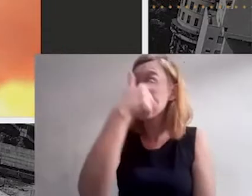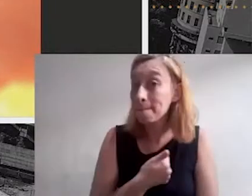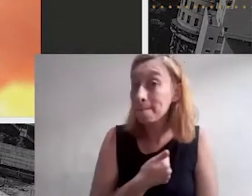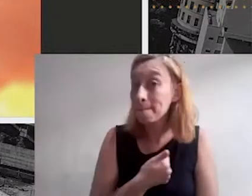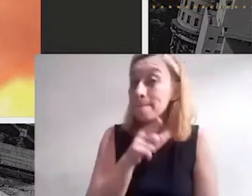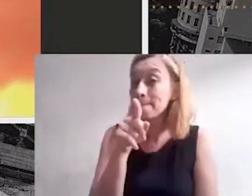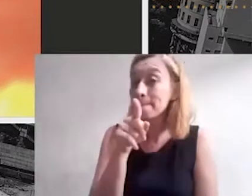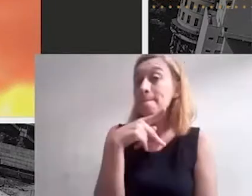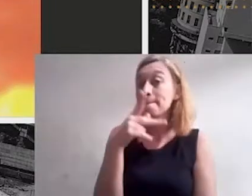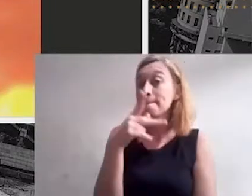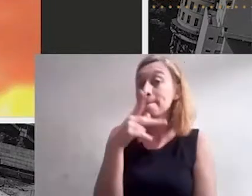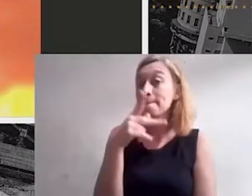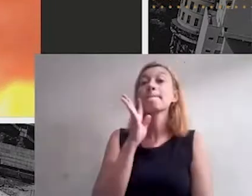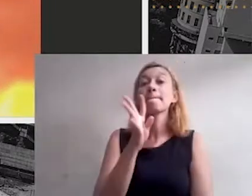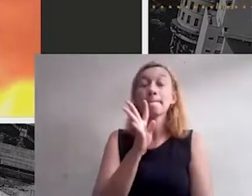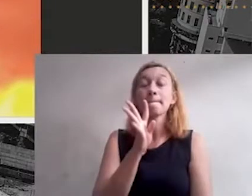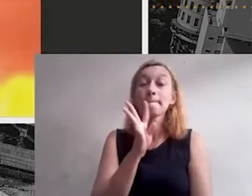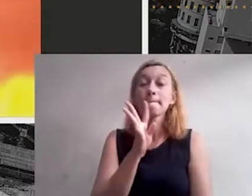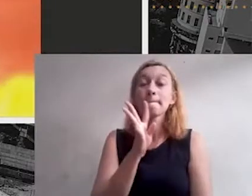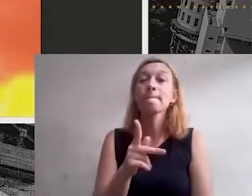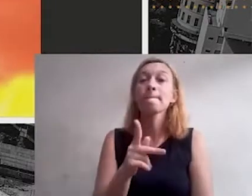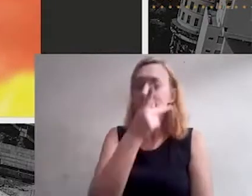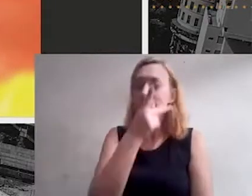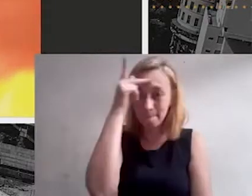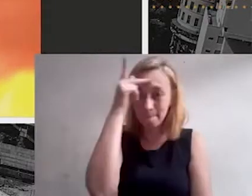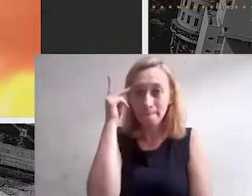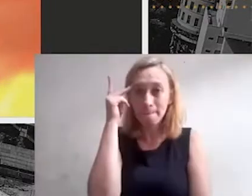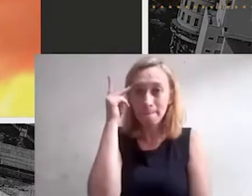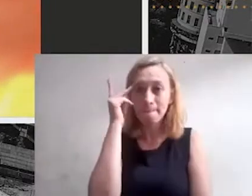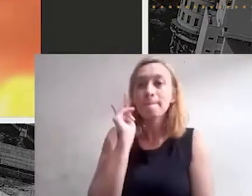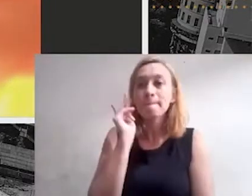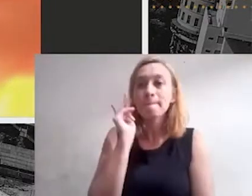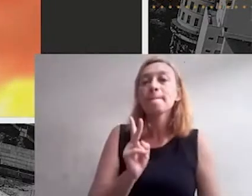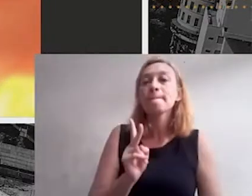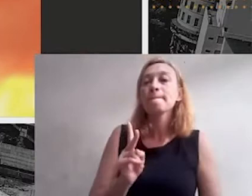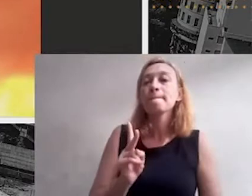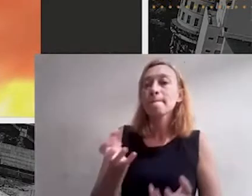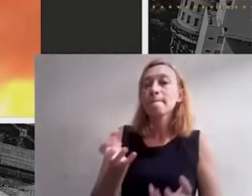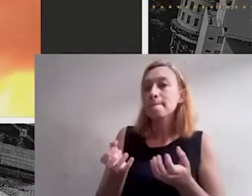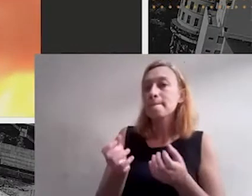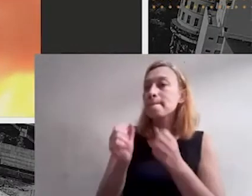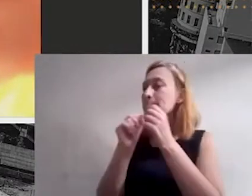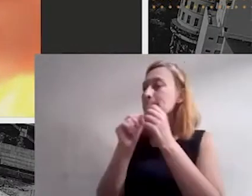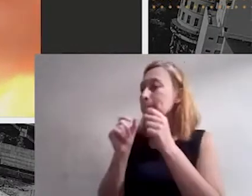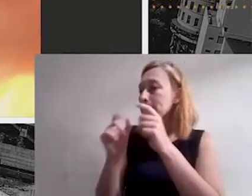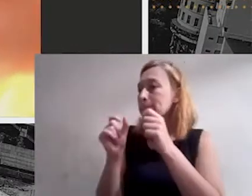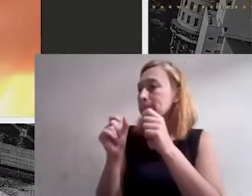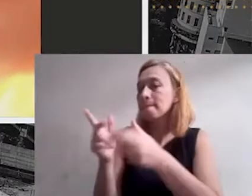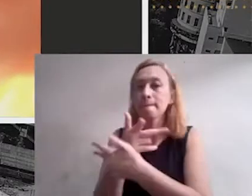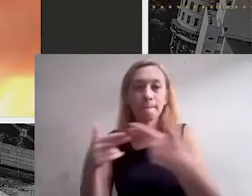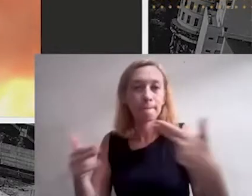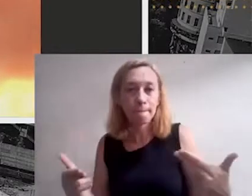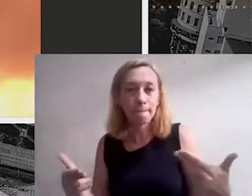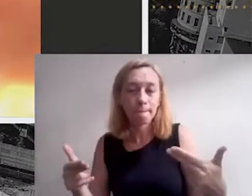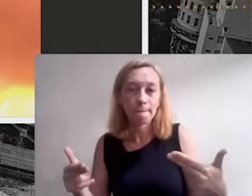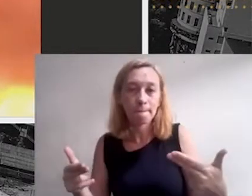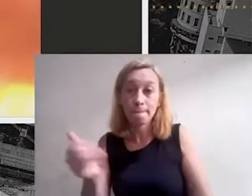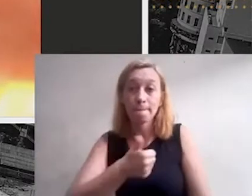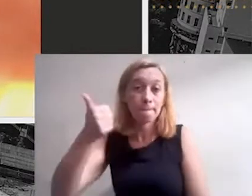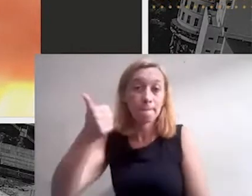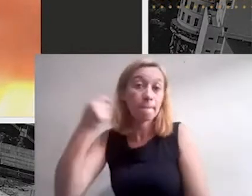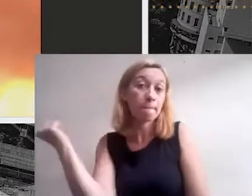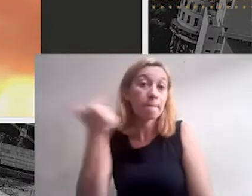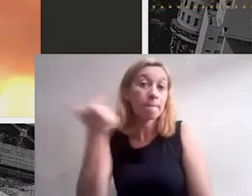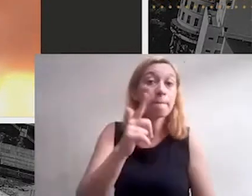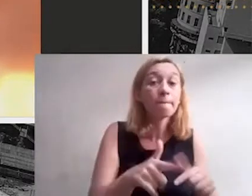muito legal, que você falou que as pessoas, elas procuram muito criticar, é muito mais fácil criticar as coisas, né, um lugar mais cômodo, do que fazer, de fato,